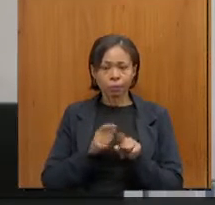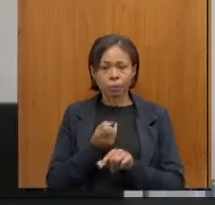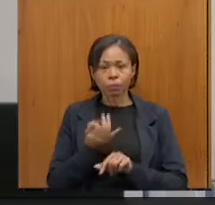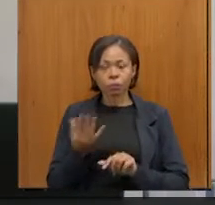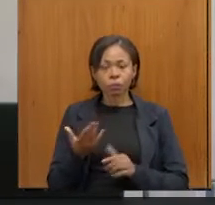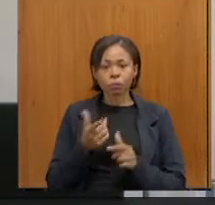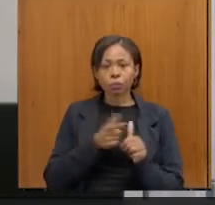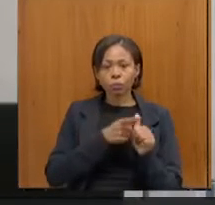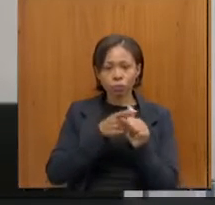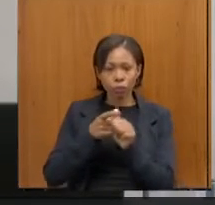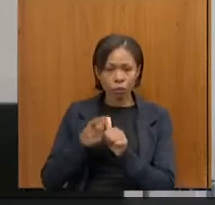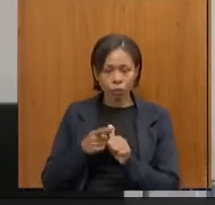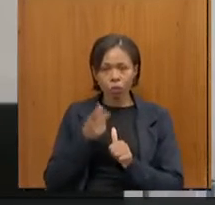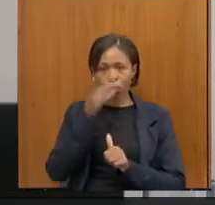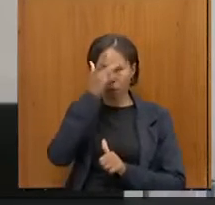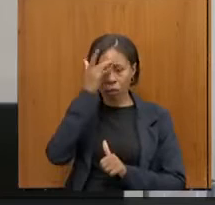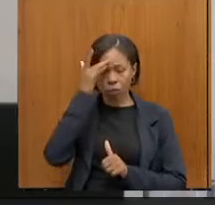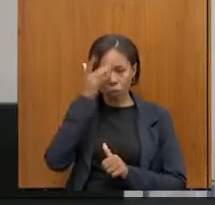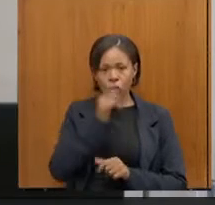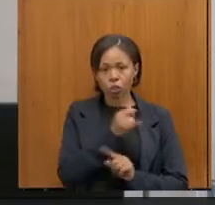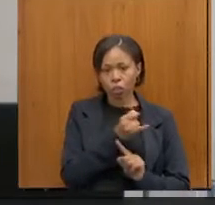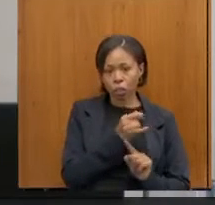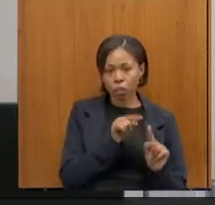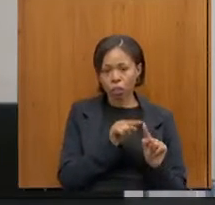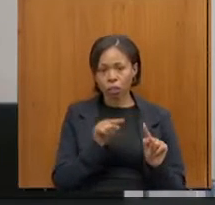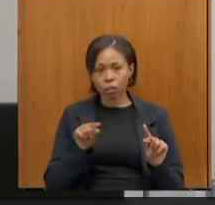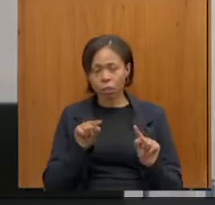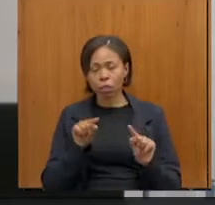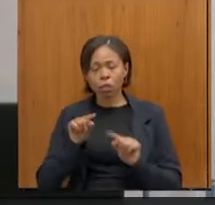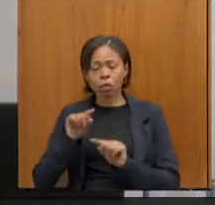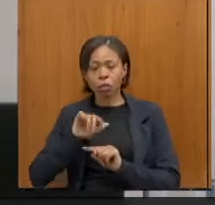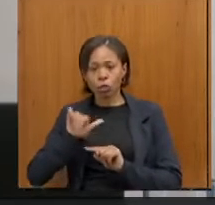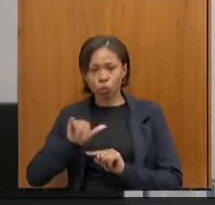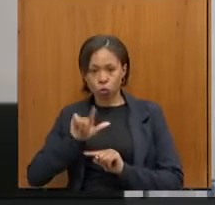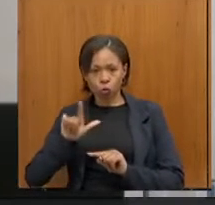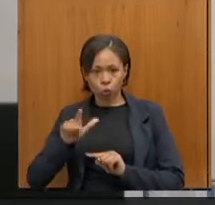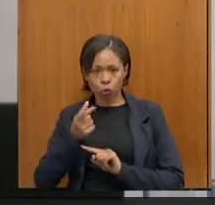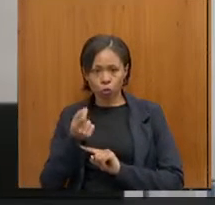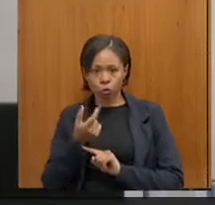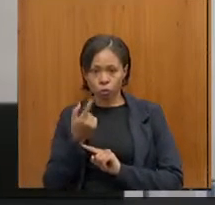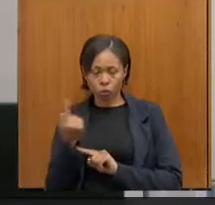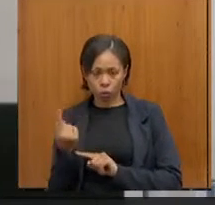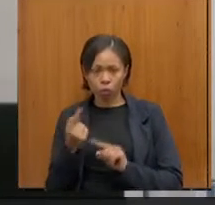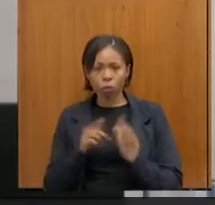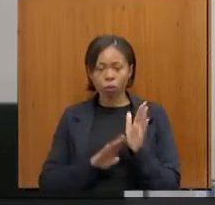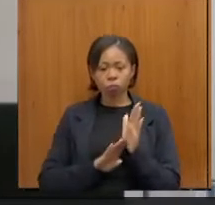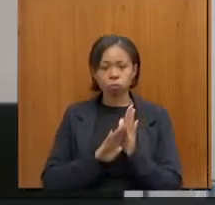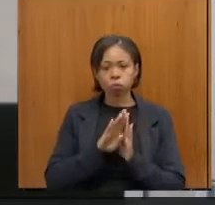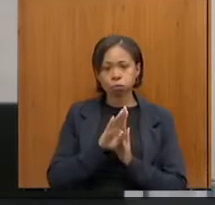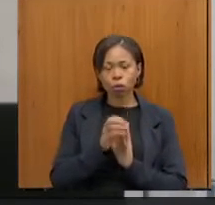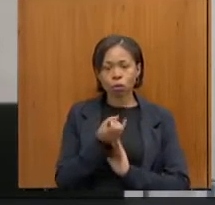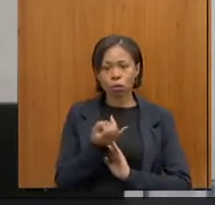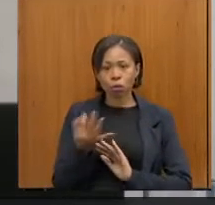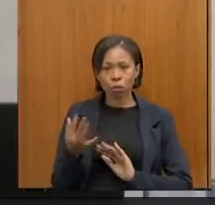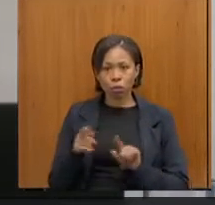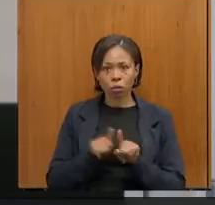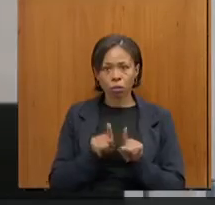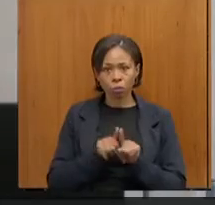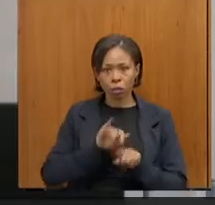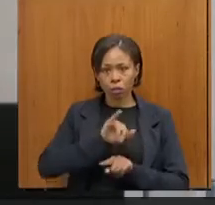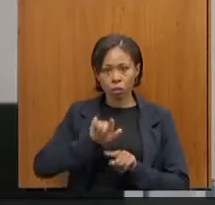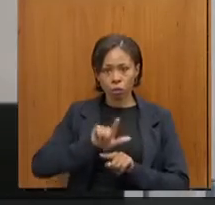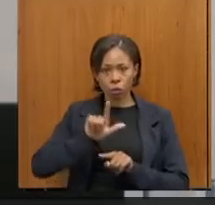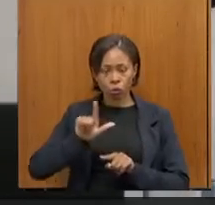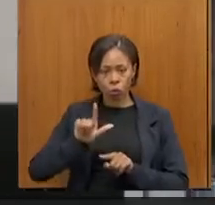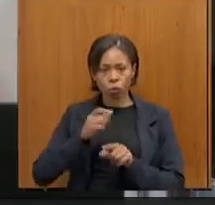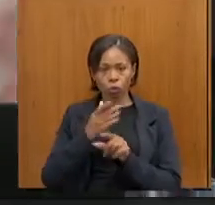pessoas físicas jurídicas de Janeiro 2020 as 22021 incluindo o quadro evolutivo saúde condições mês de julho de dois